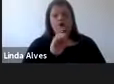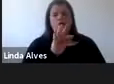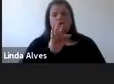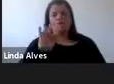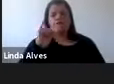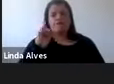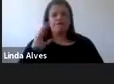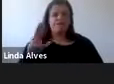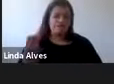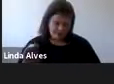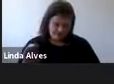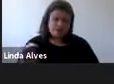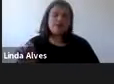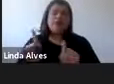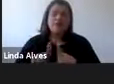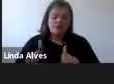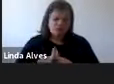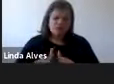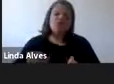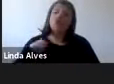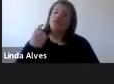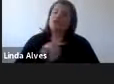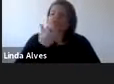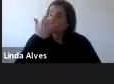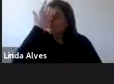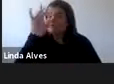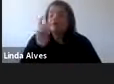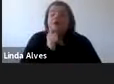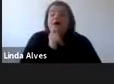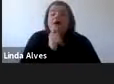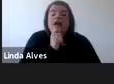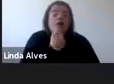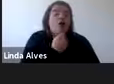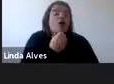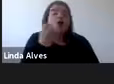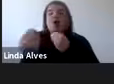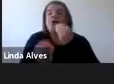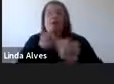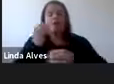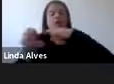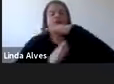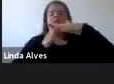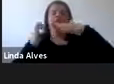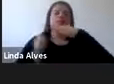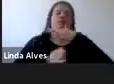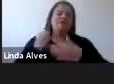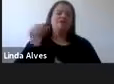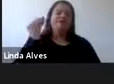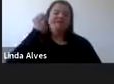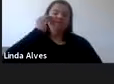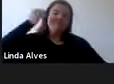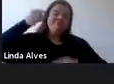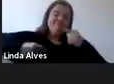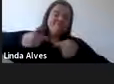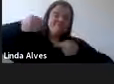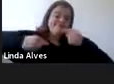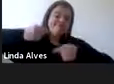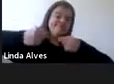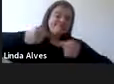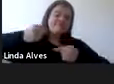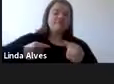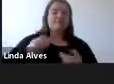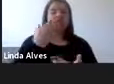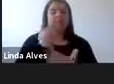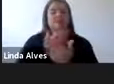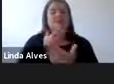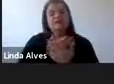queremos discutir um pouco isso, embora também não sabemos exatamente ainda como a própria empresa diz, nós temos que discutir, mas nós vamos ter que estudar um